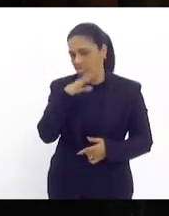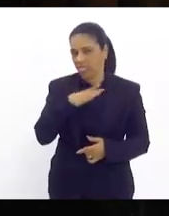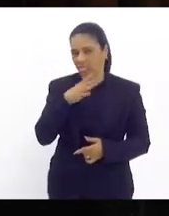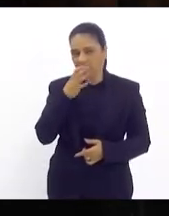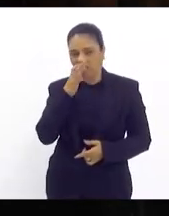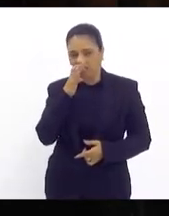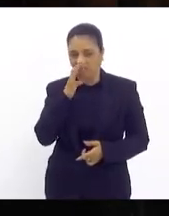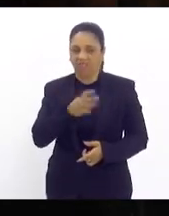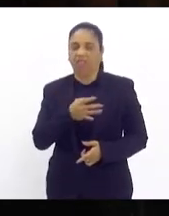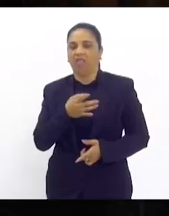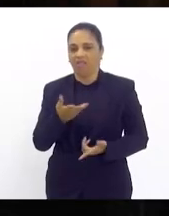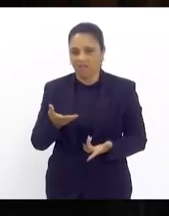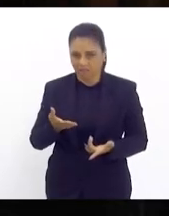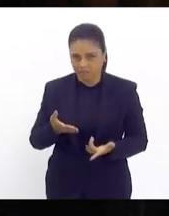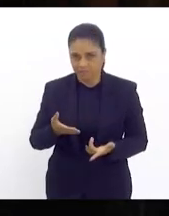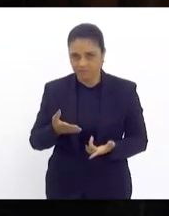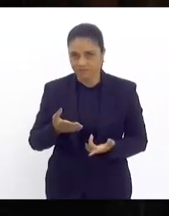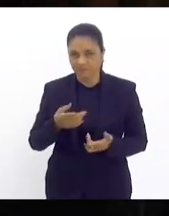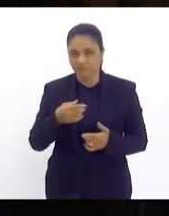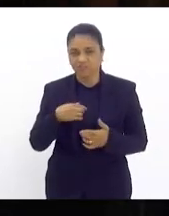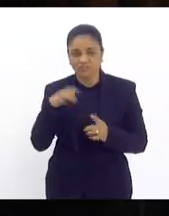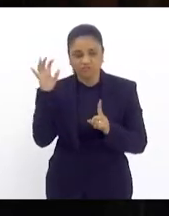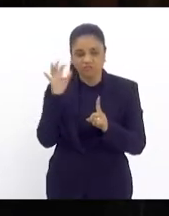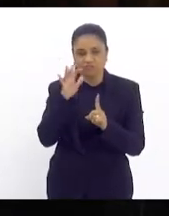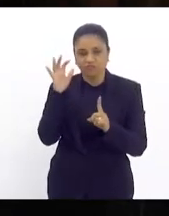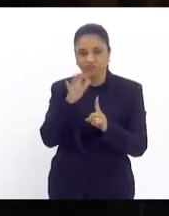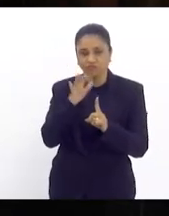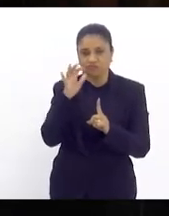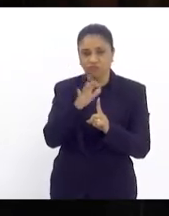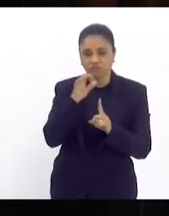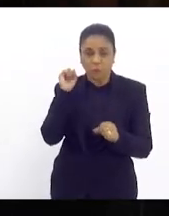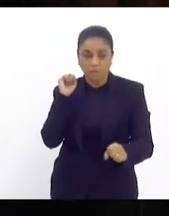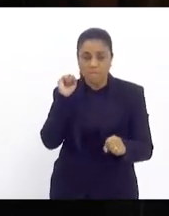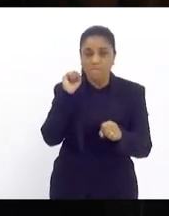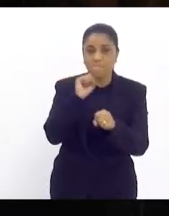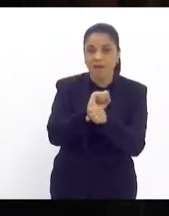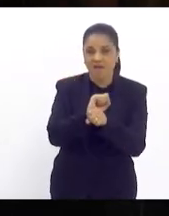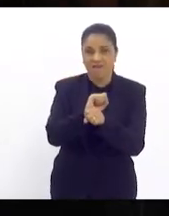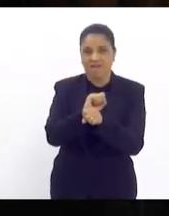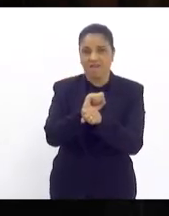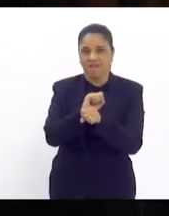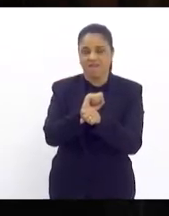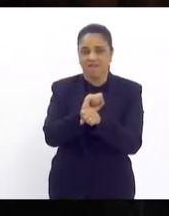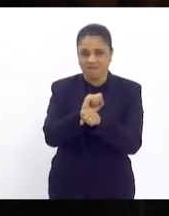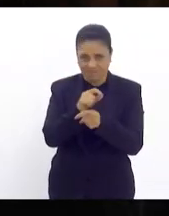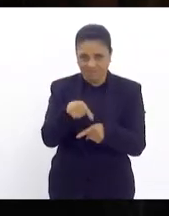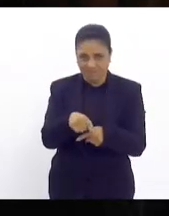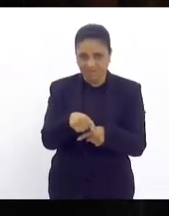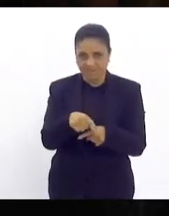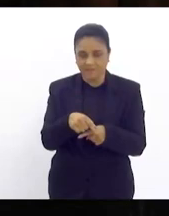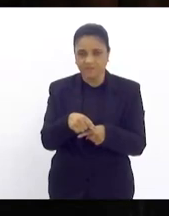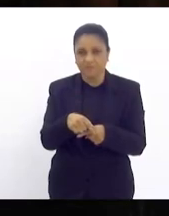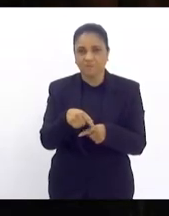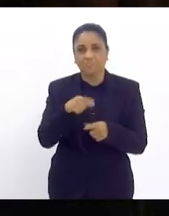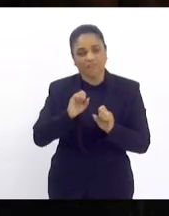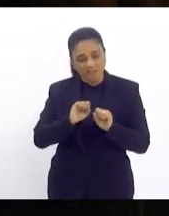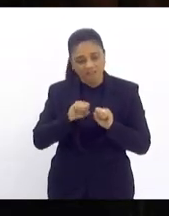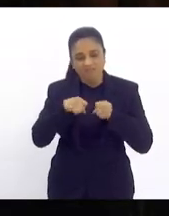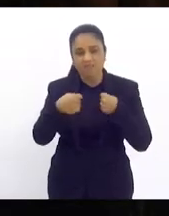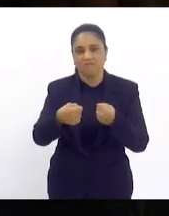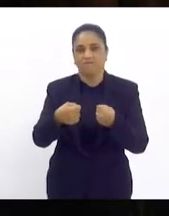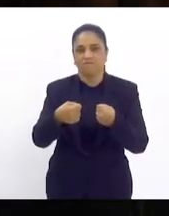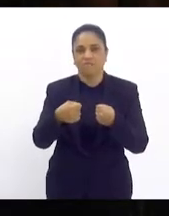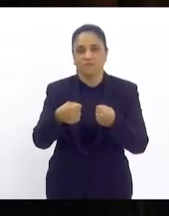diante de tanta tentativa de inviabilizar e de ridicularizar a nossa defesa